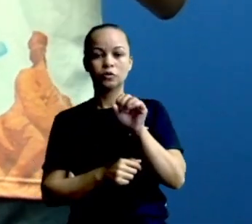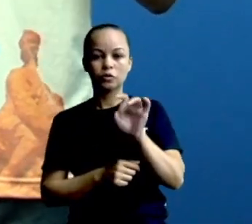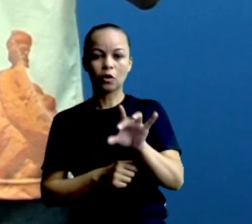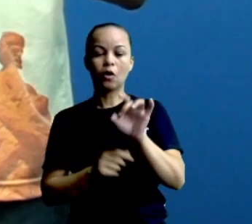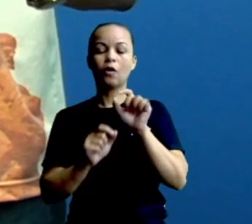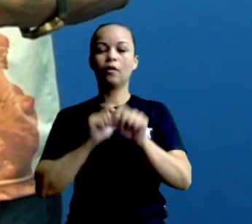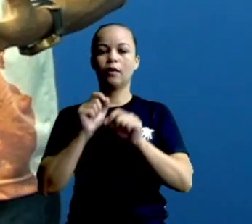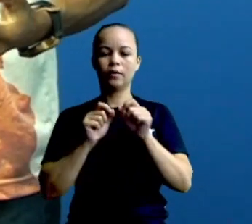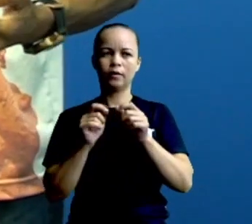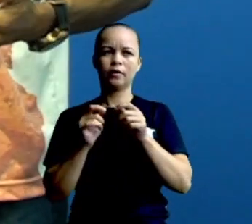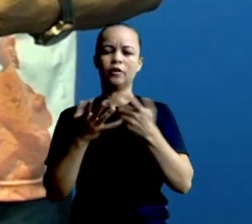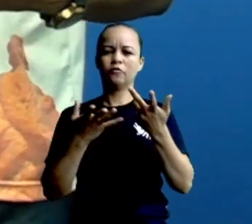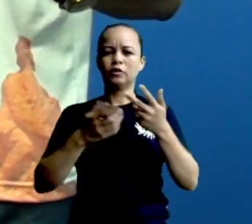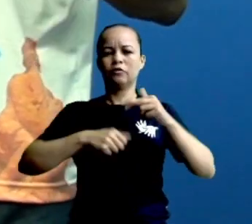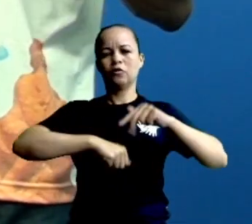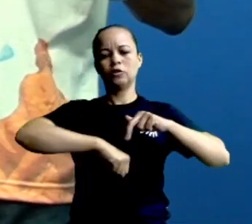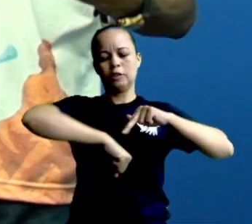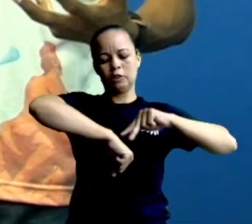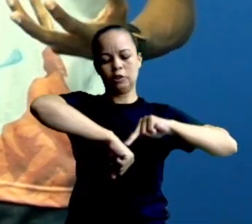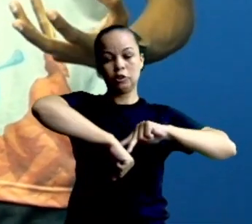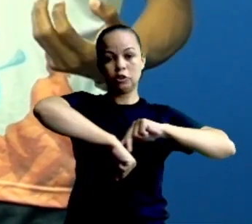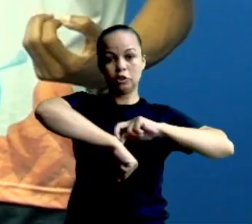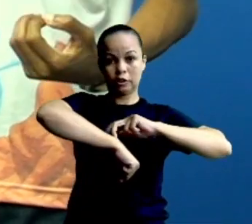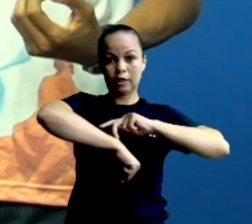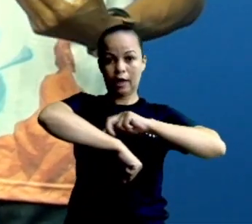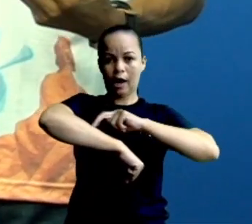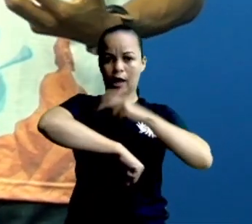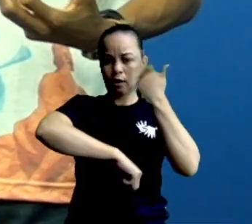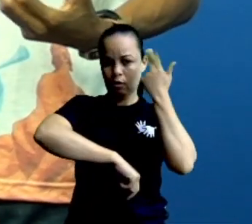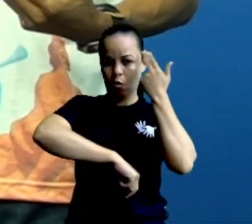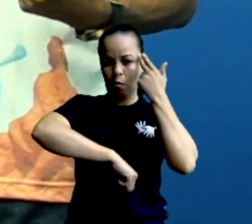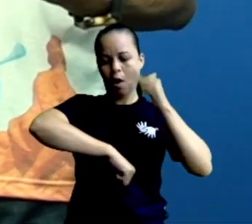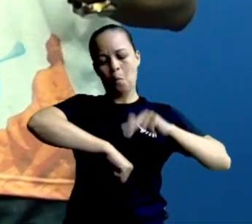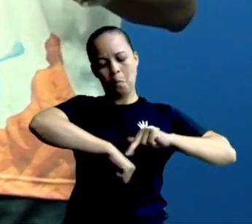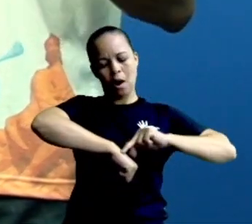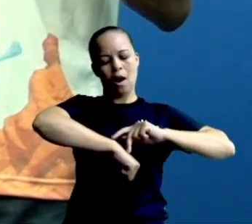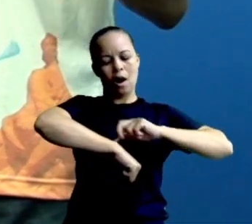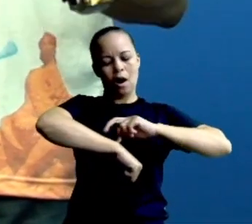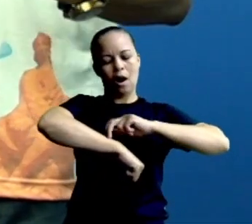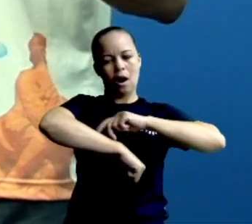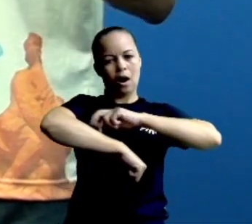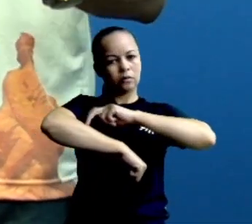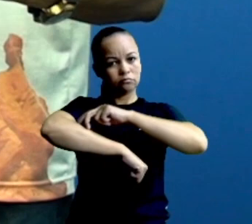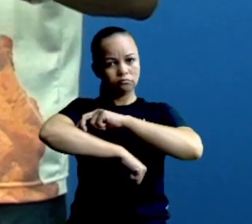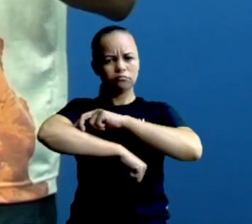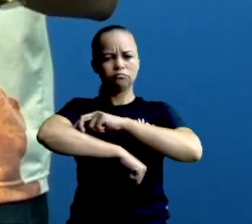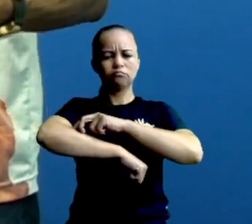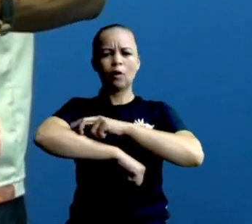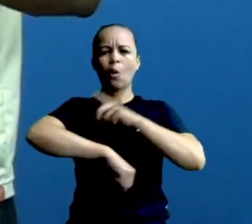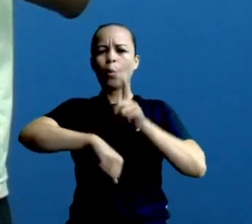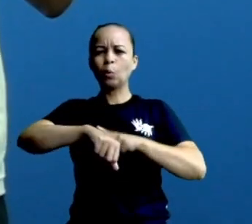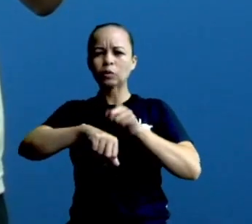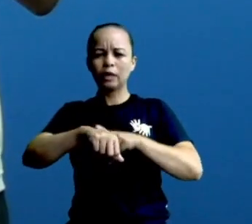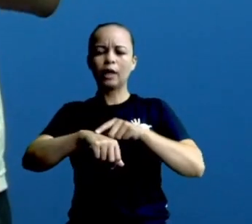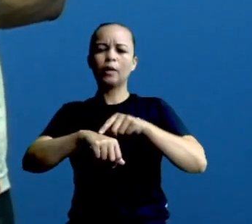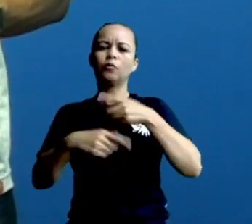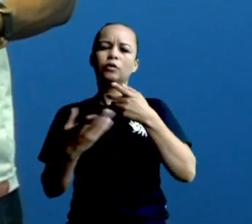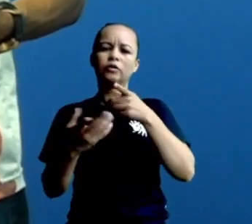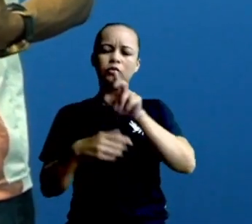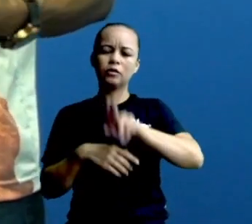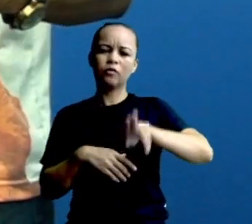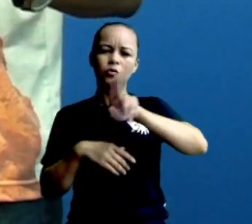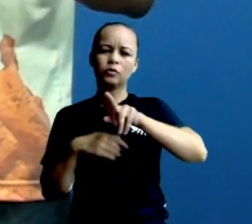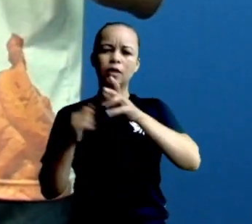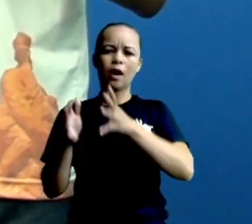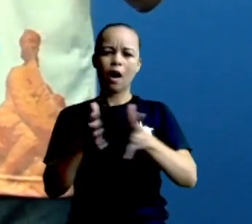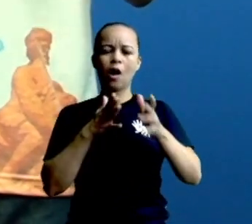for de escada normal, né? Tá subindo, o tempo que você vai realizar, né?